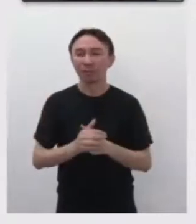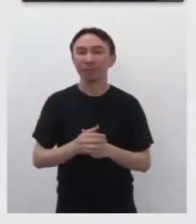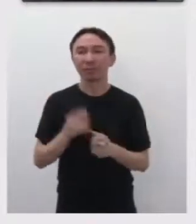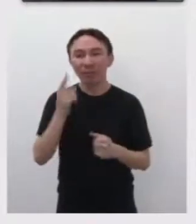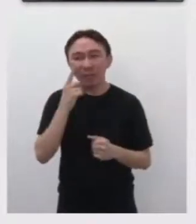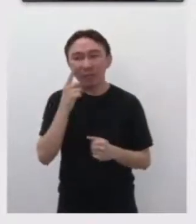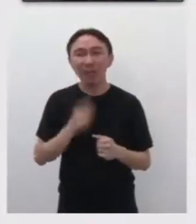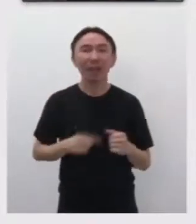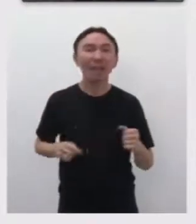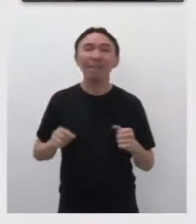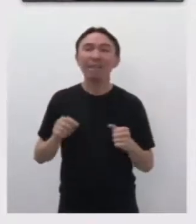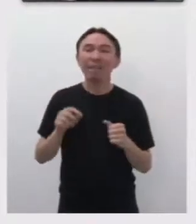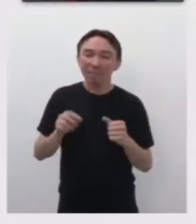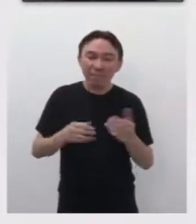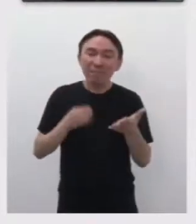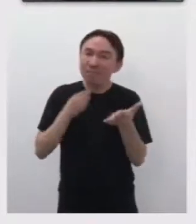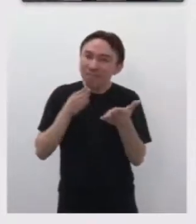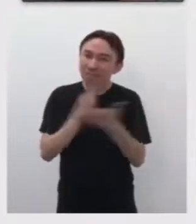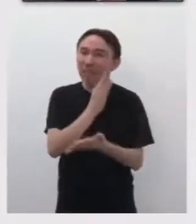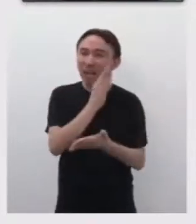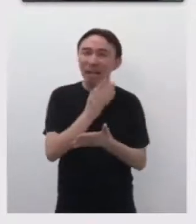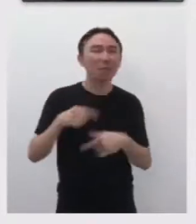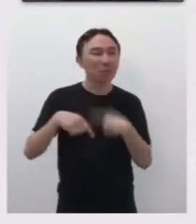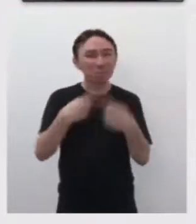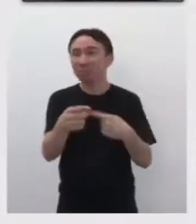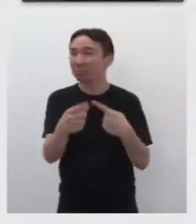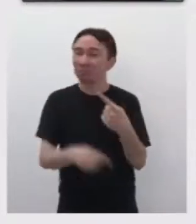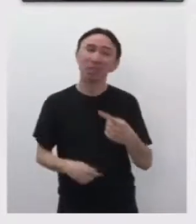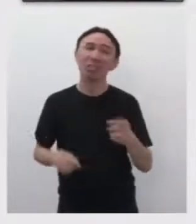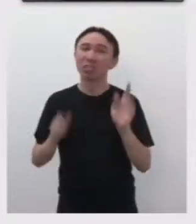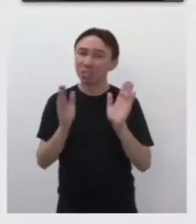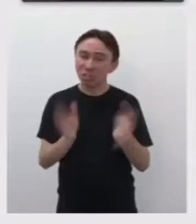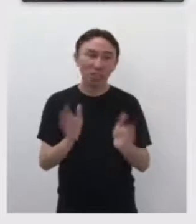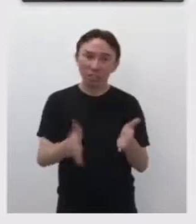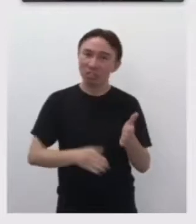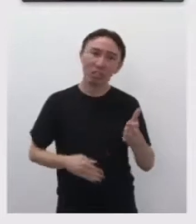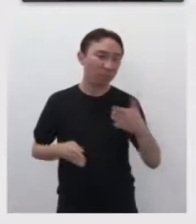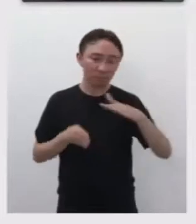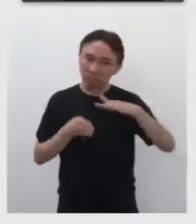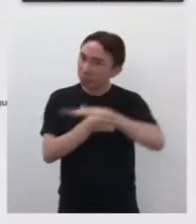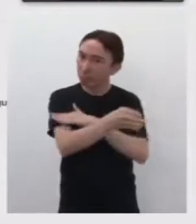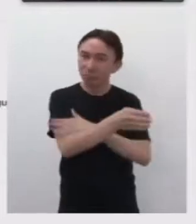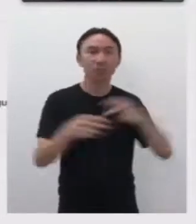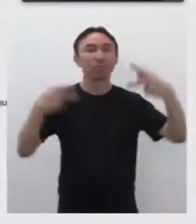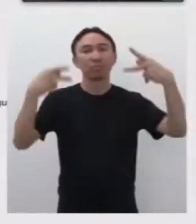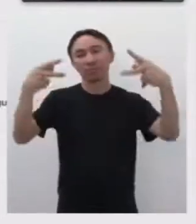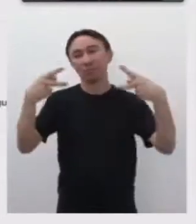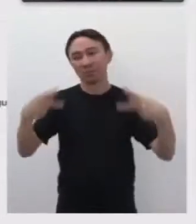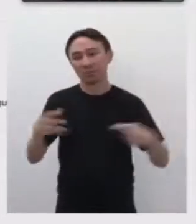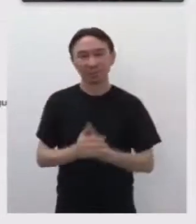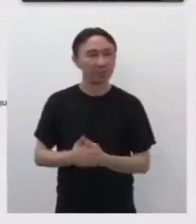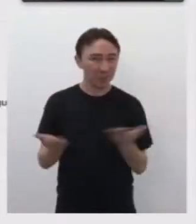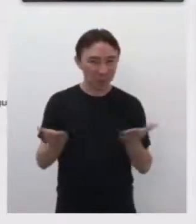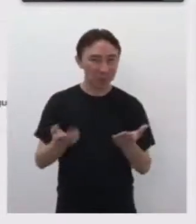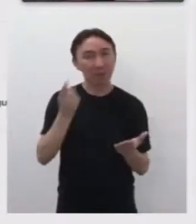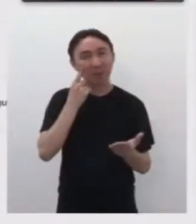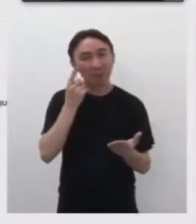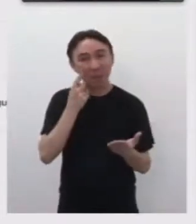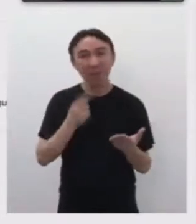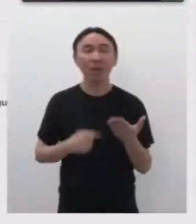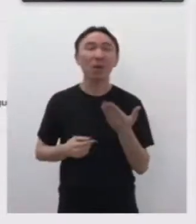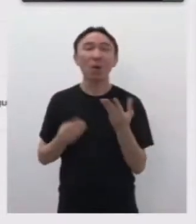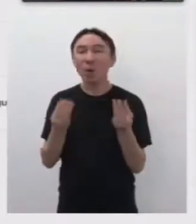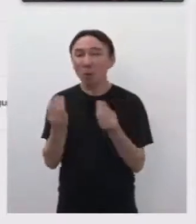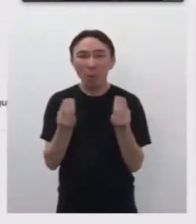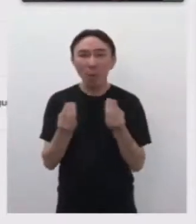em validar, tem mais uma etapa só de confirmação, e aí você já entra na plataforma. Vou compartilhar aqui agora com vocês como é, né? Cliquei